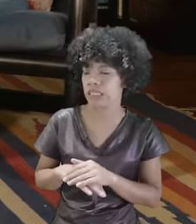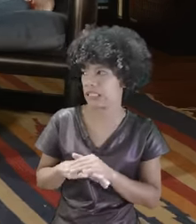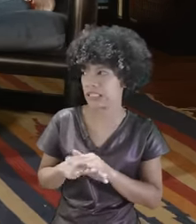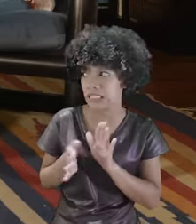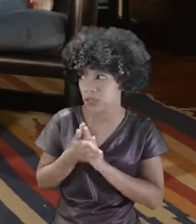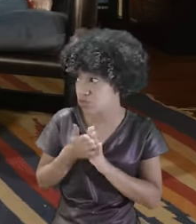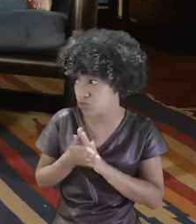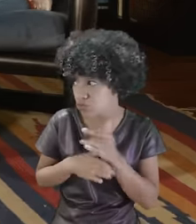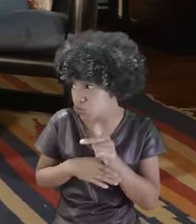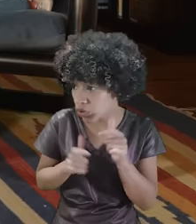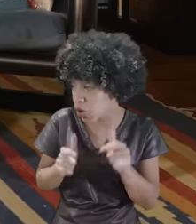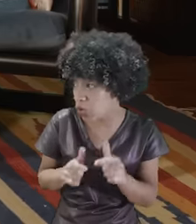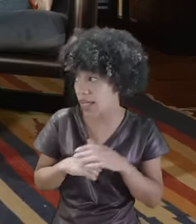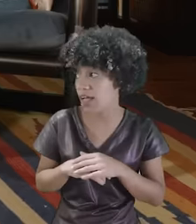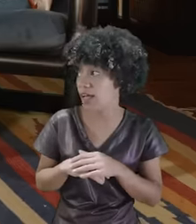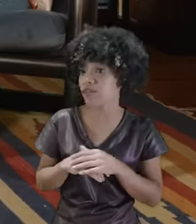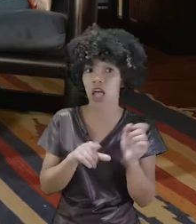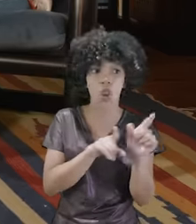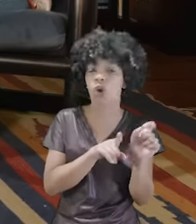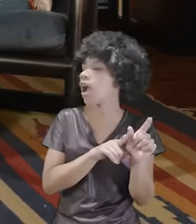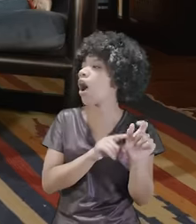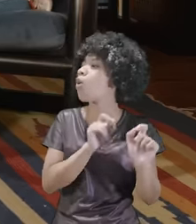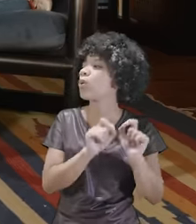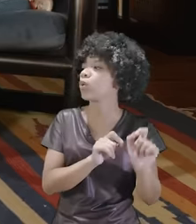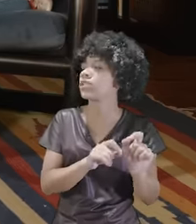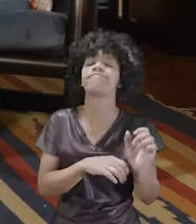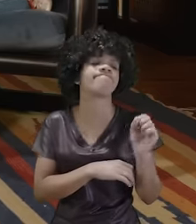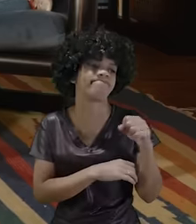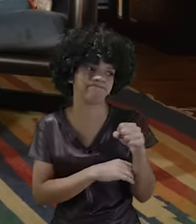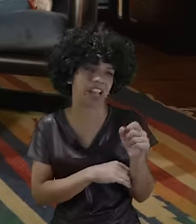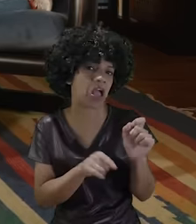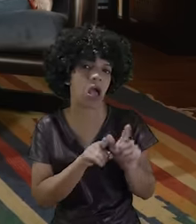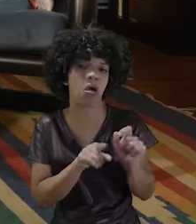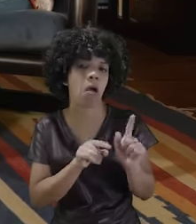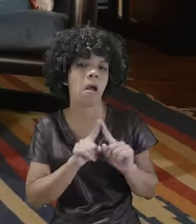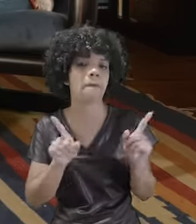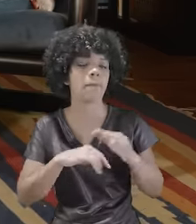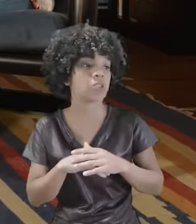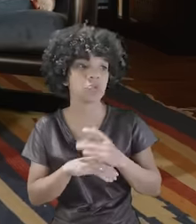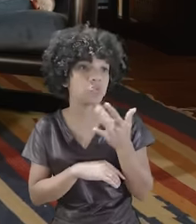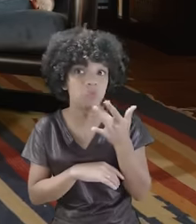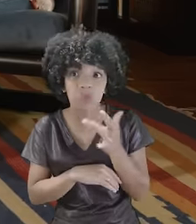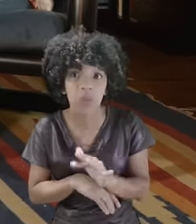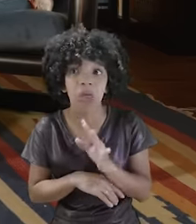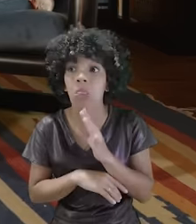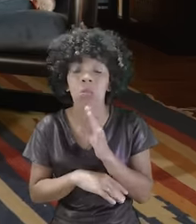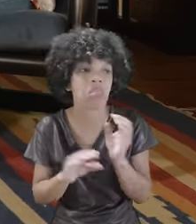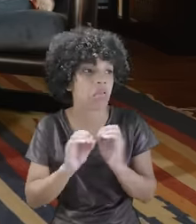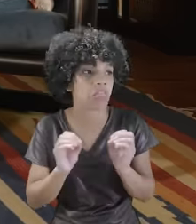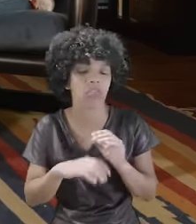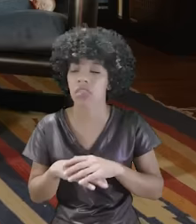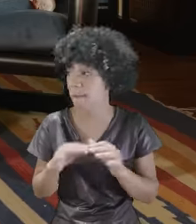você viu sem lugar para ficar sem lugar não né de um lugar que alguma coisa alguma coisa para gente ficar mas não conheço ninguém ele algum